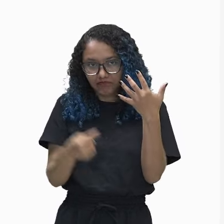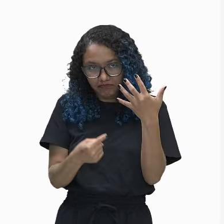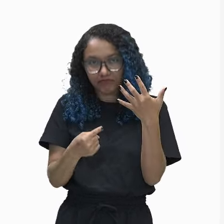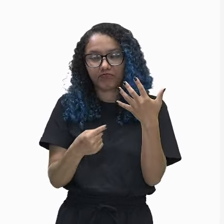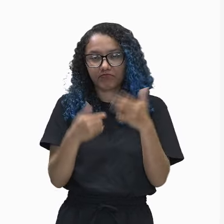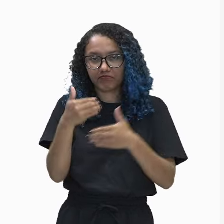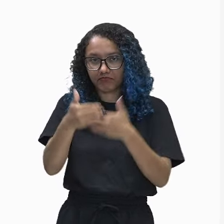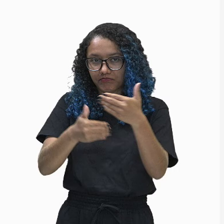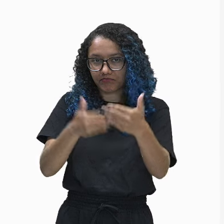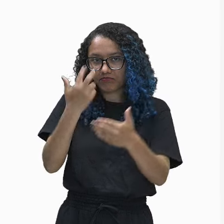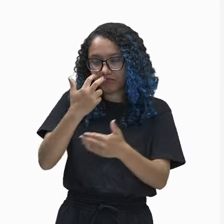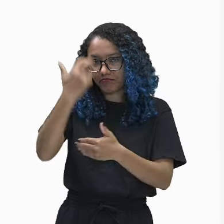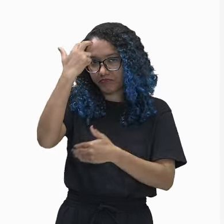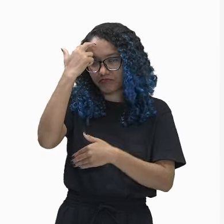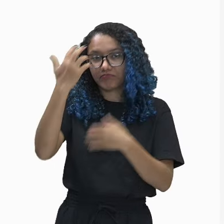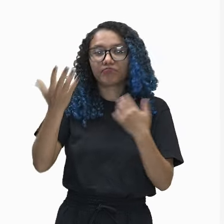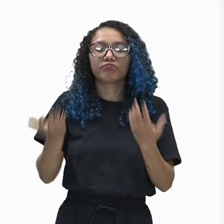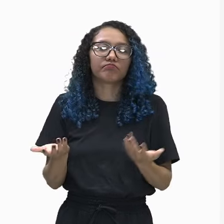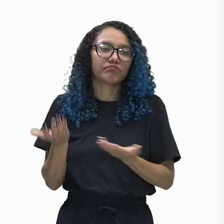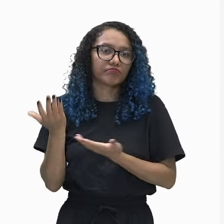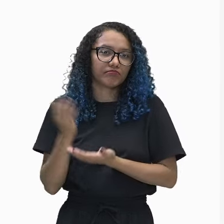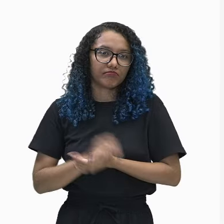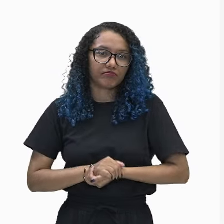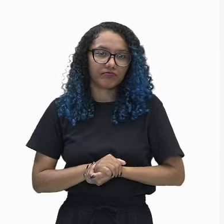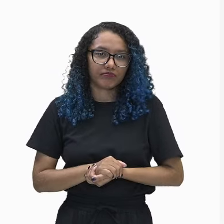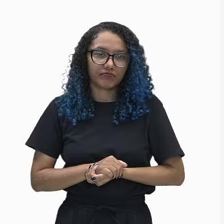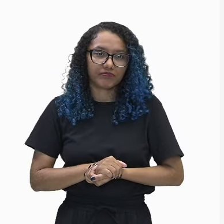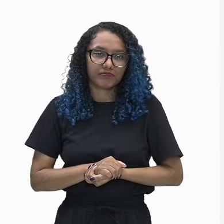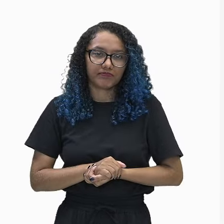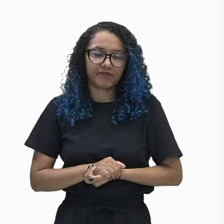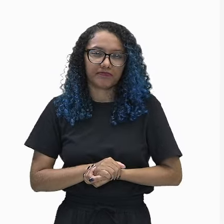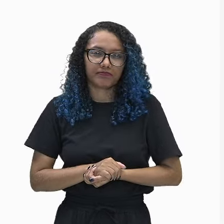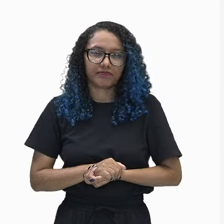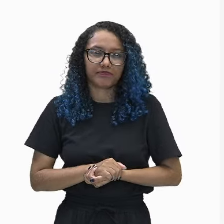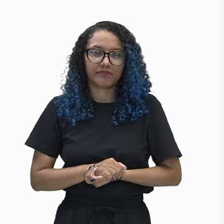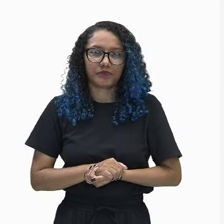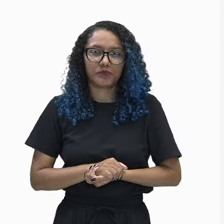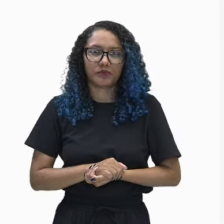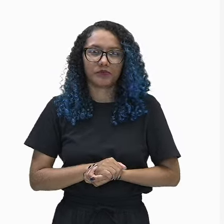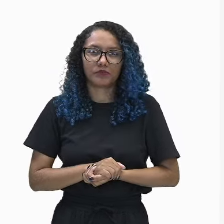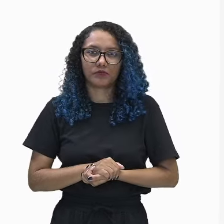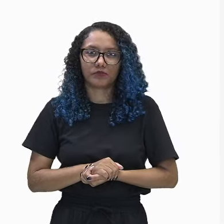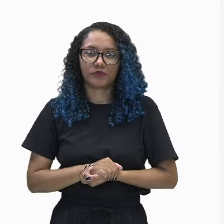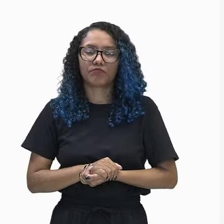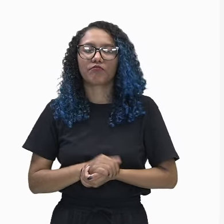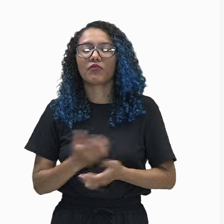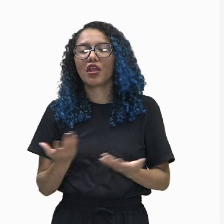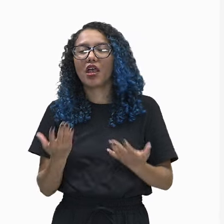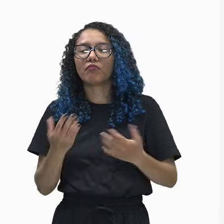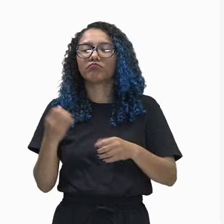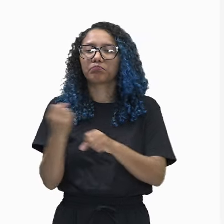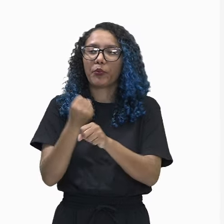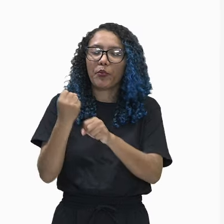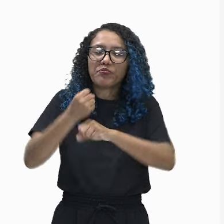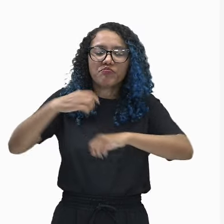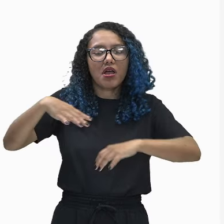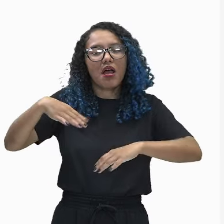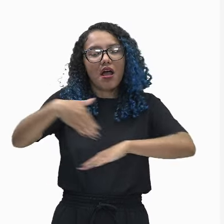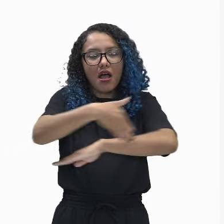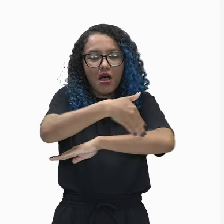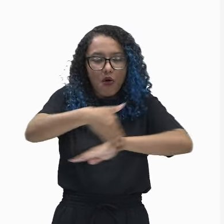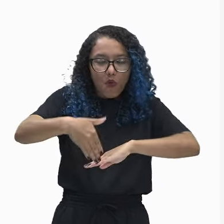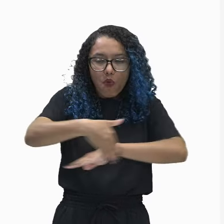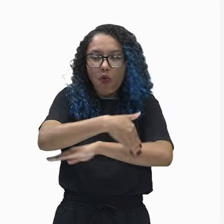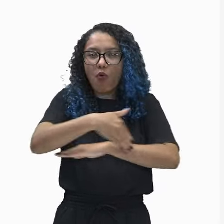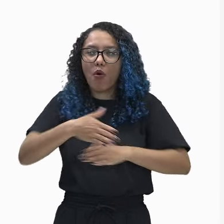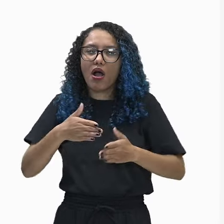aculturação e também nesse momento da Pax Romana. Justamente, galera, a presença e a construção de estradas e arquedutos,